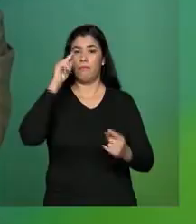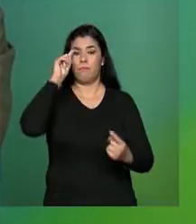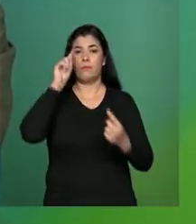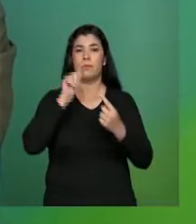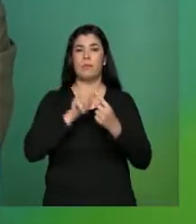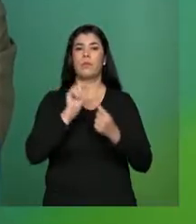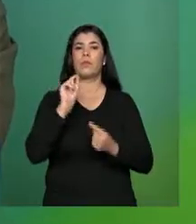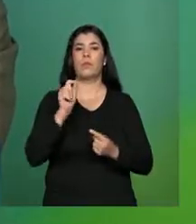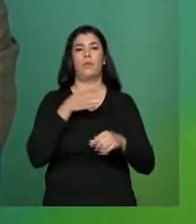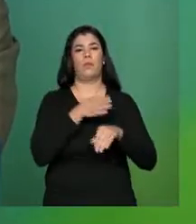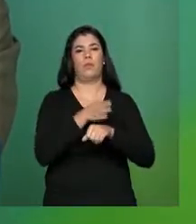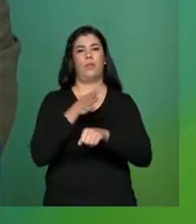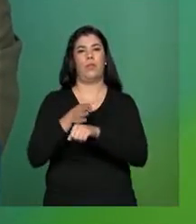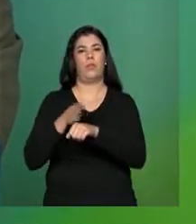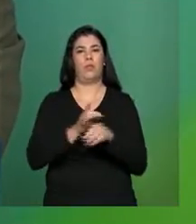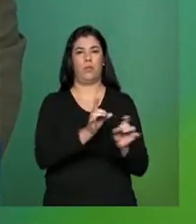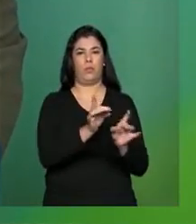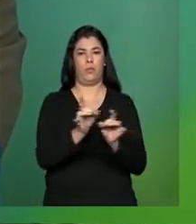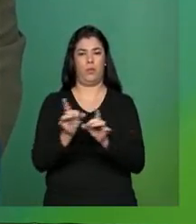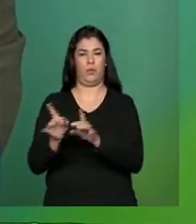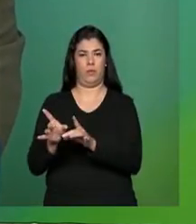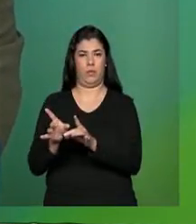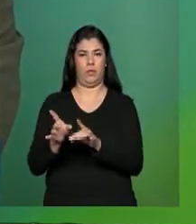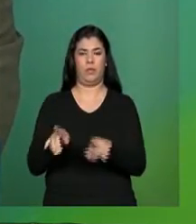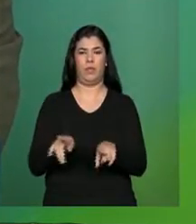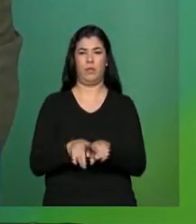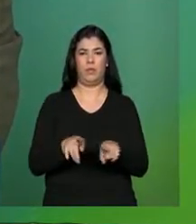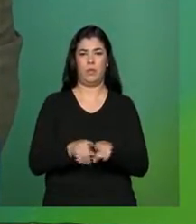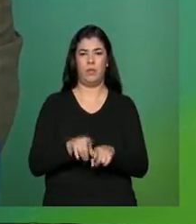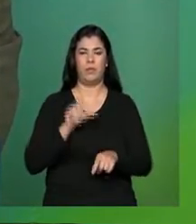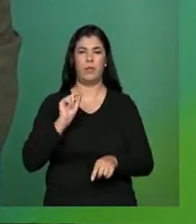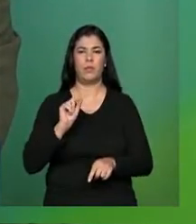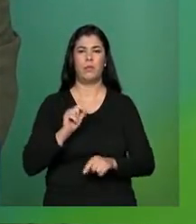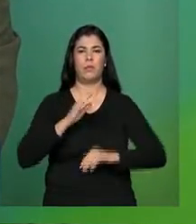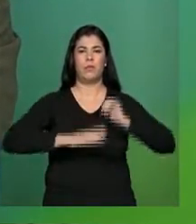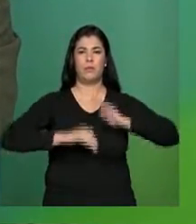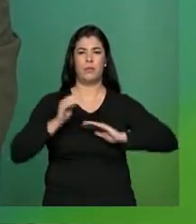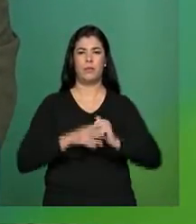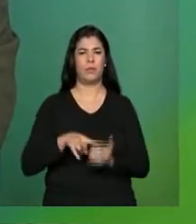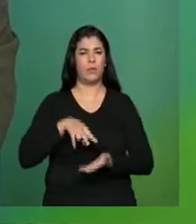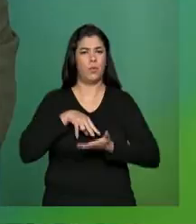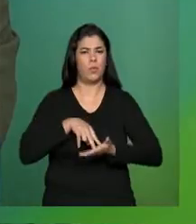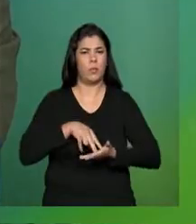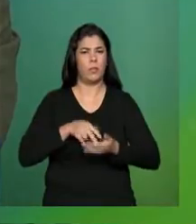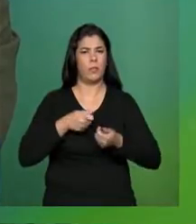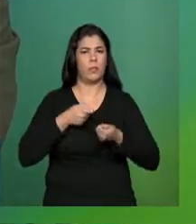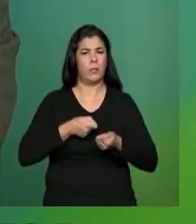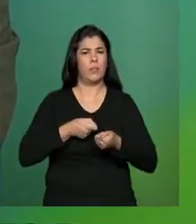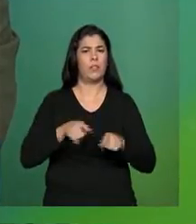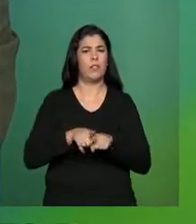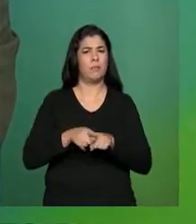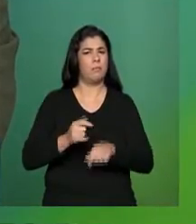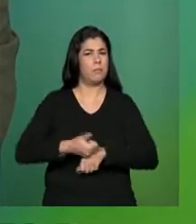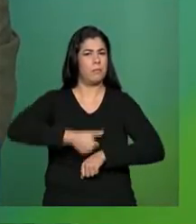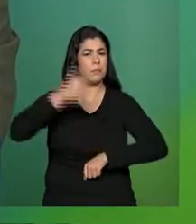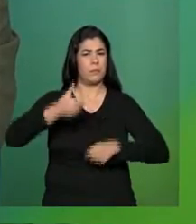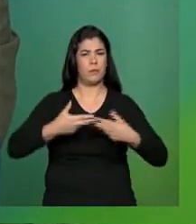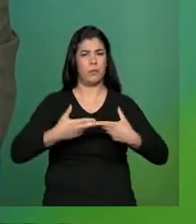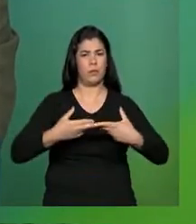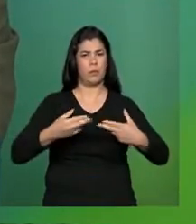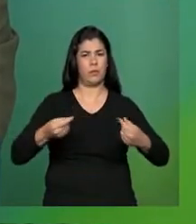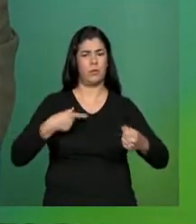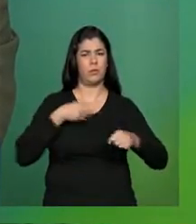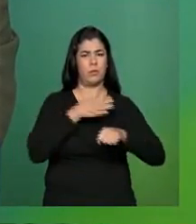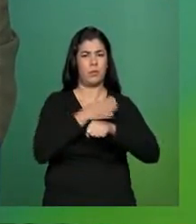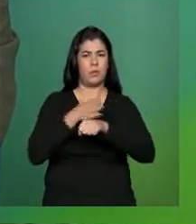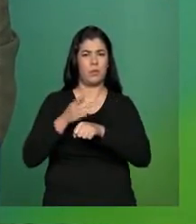a acesso a mercados, ou seja, uma ação firme para melhorar as condições de acesso